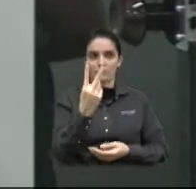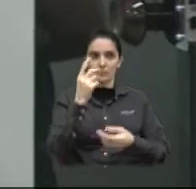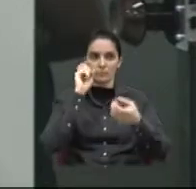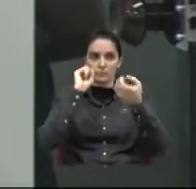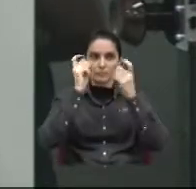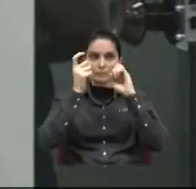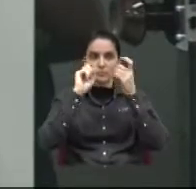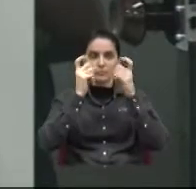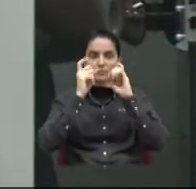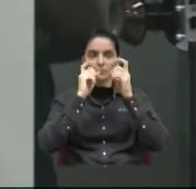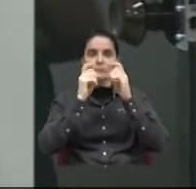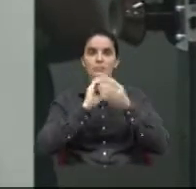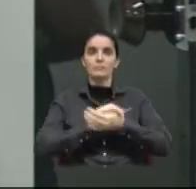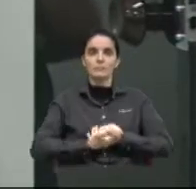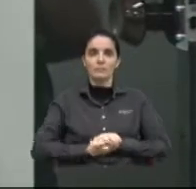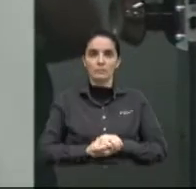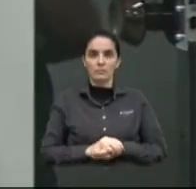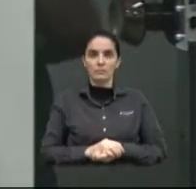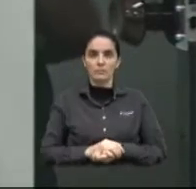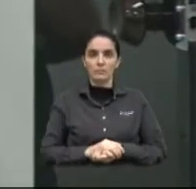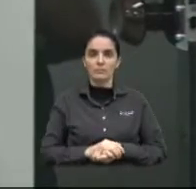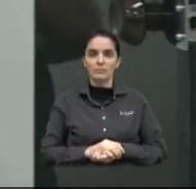esse projeto